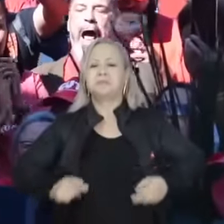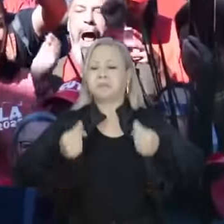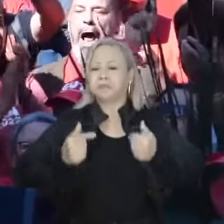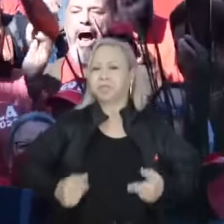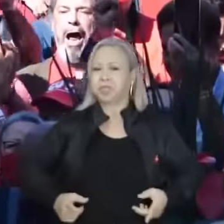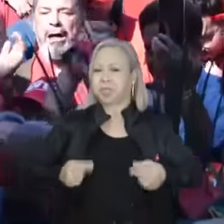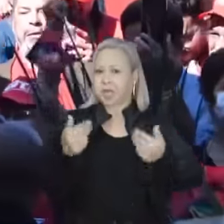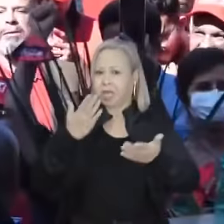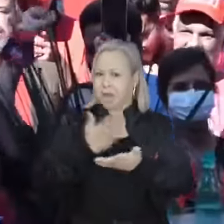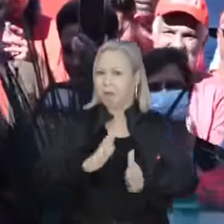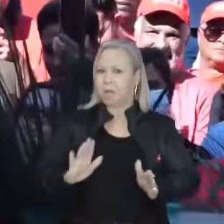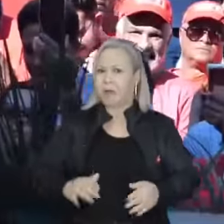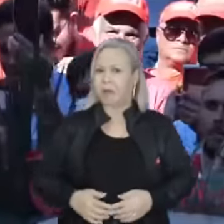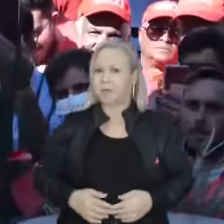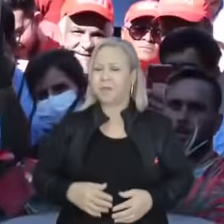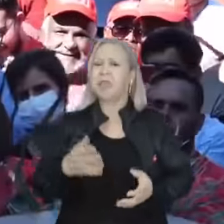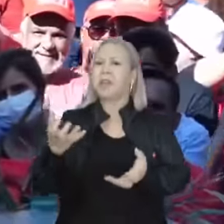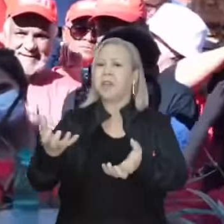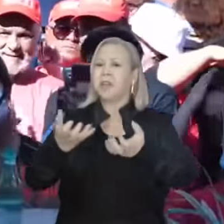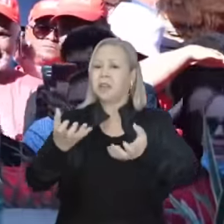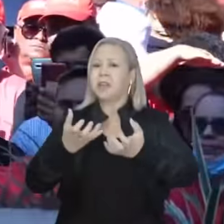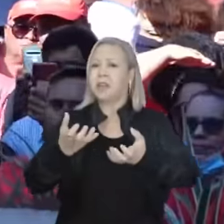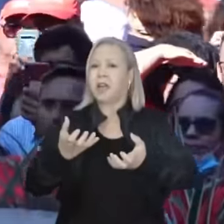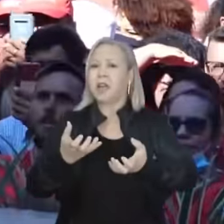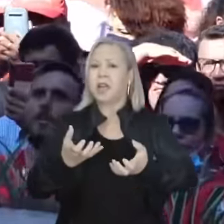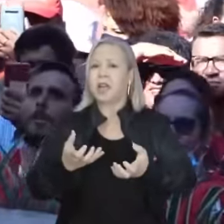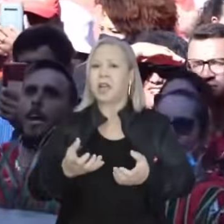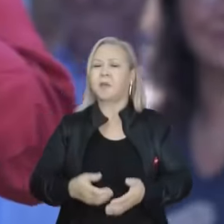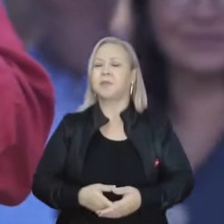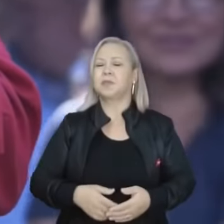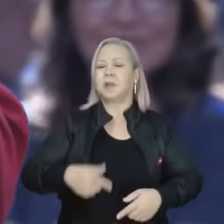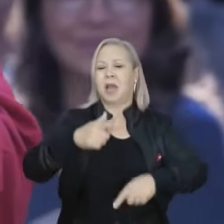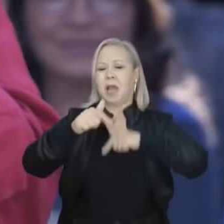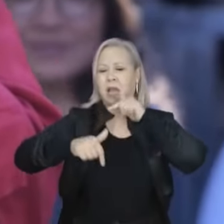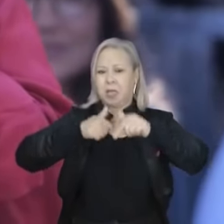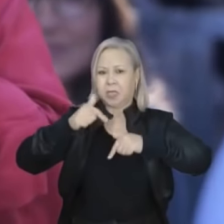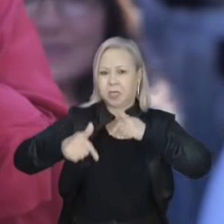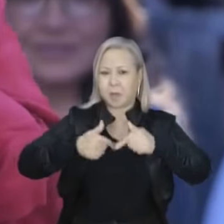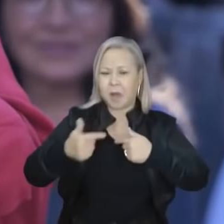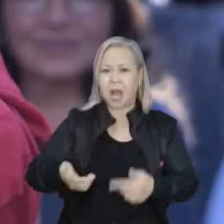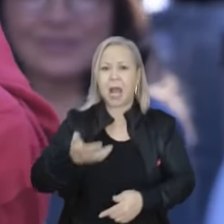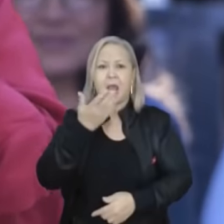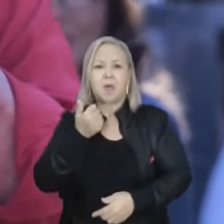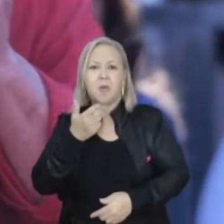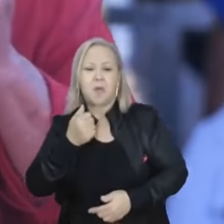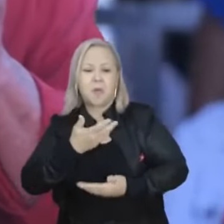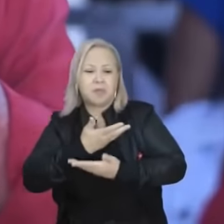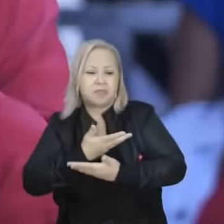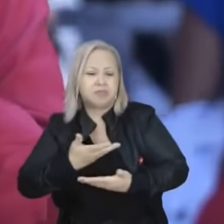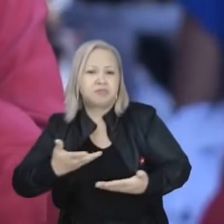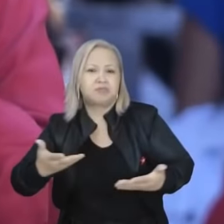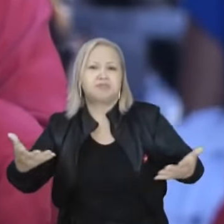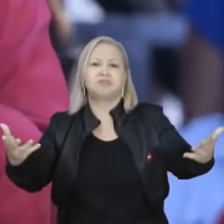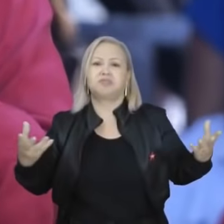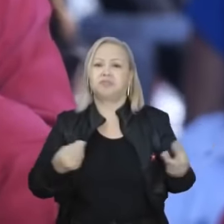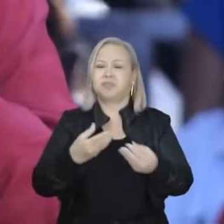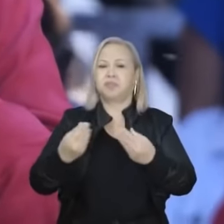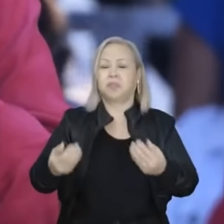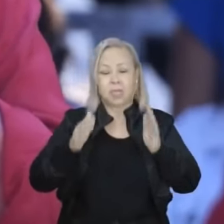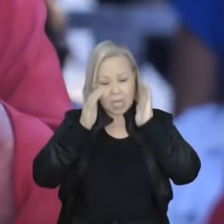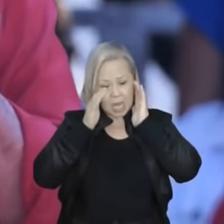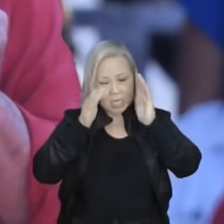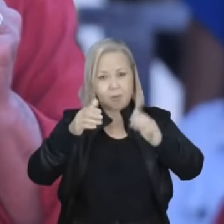gastar. O que nós queremos é fartura de emprego e fartura de comida e fartura de respeito nesse país.